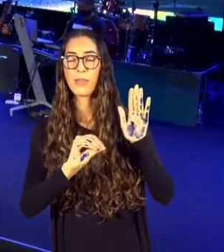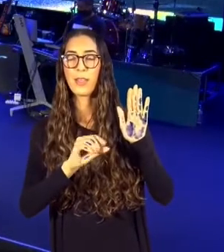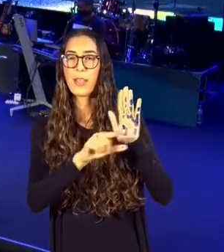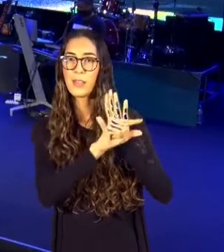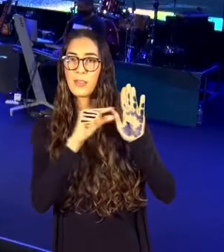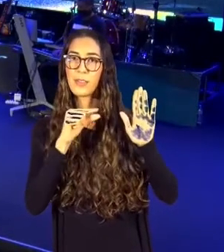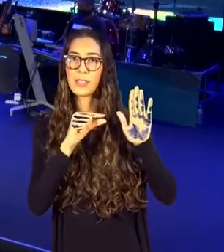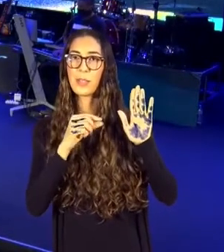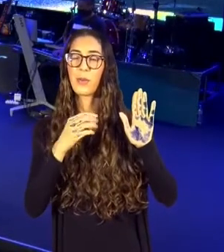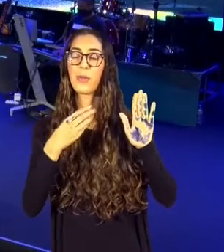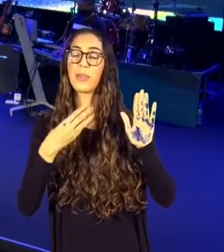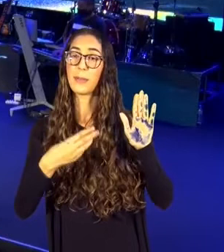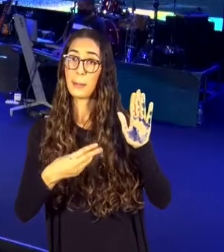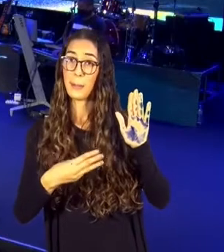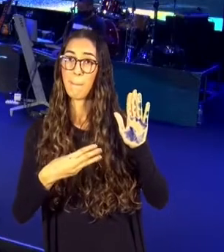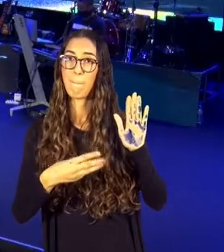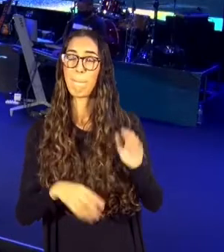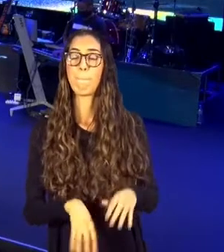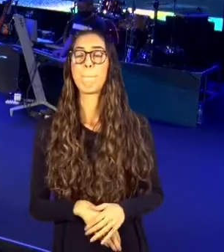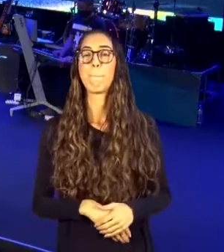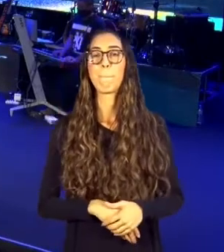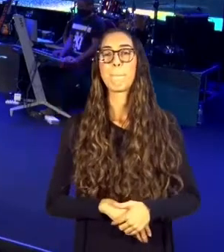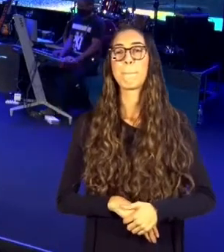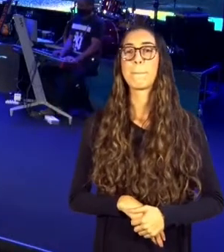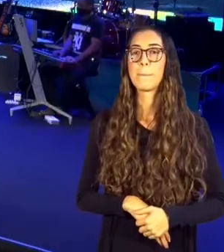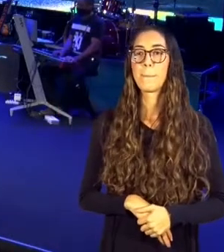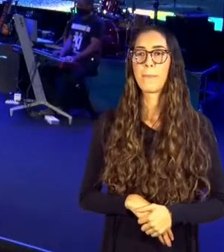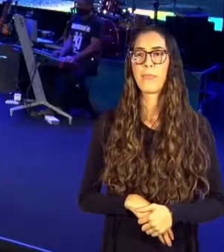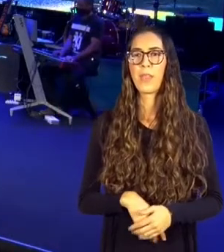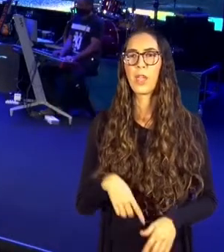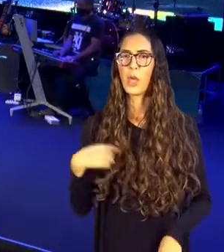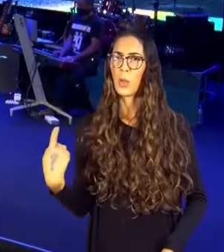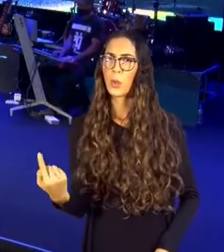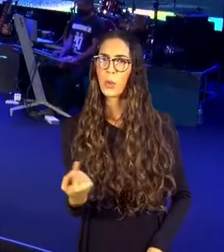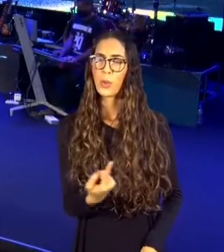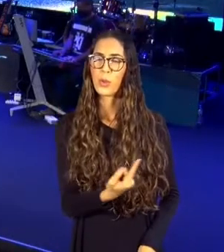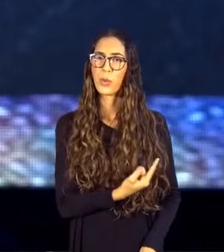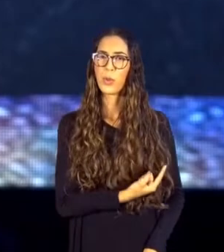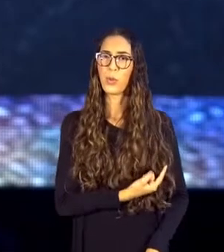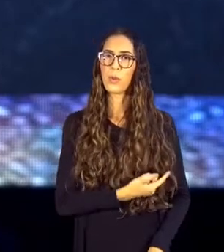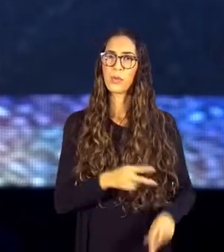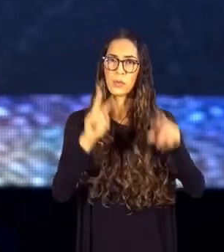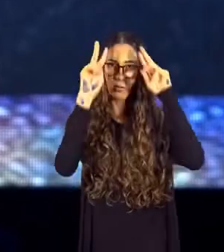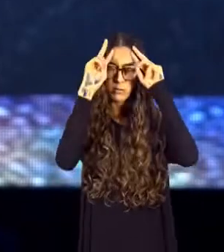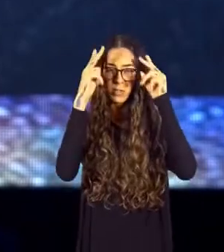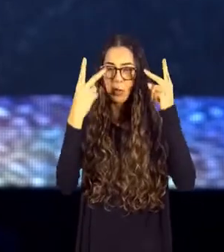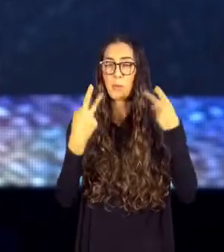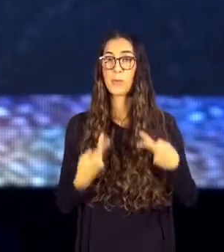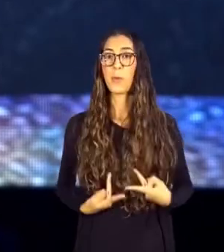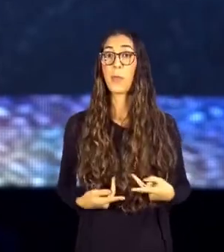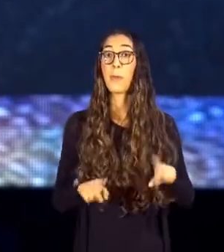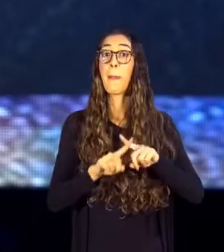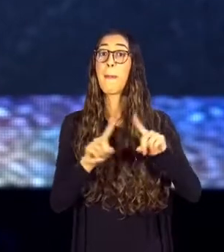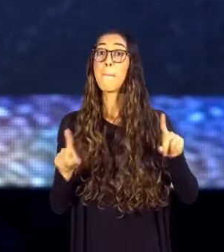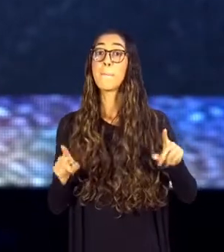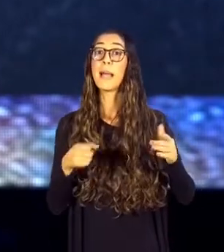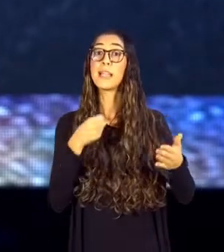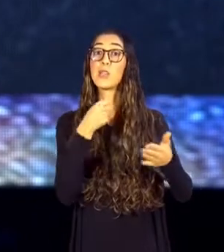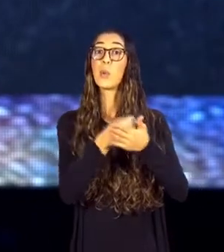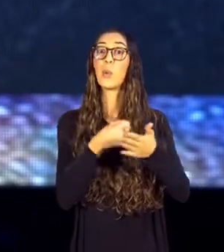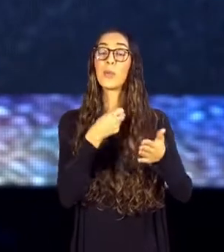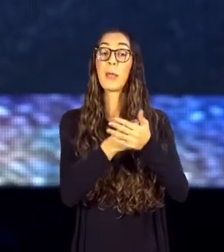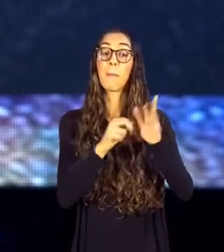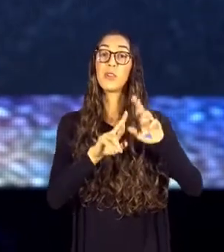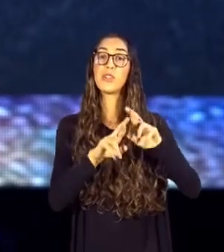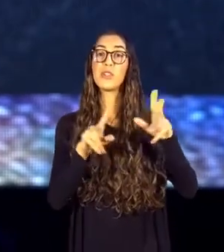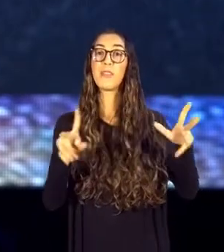diz assim, pois embora vivamos como homens, não lutamos segundo padrões humanos. A gente não luta segundo a carne. É diferente.